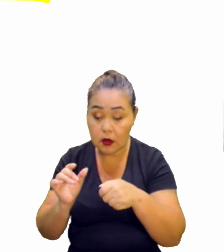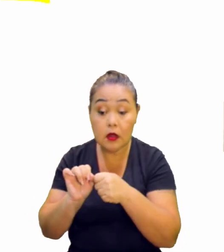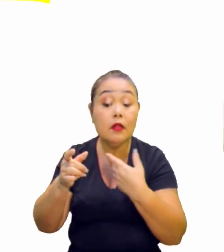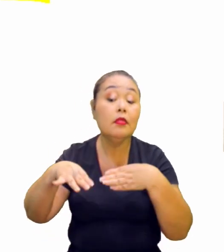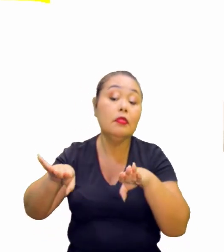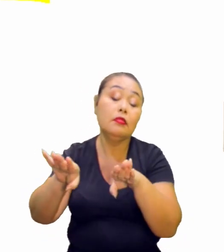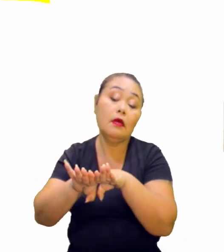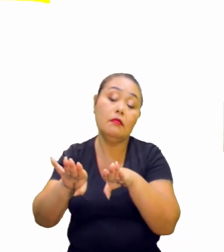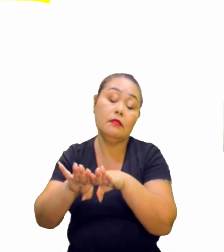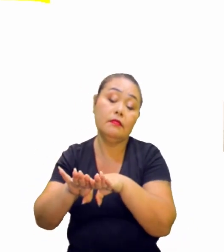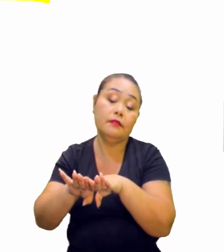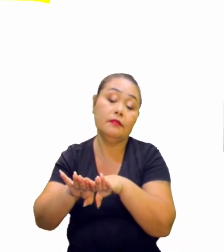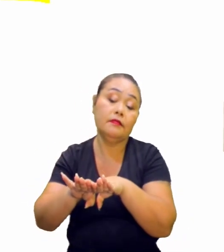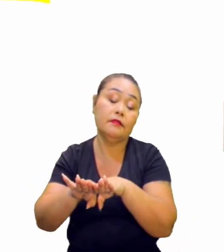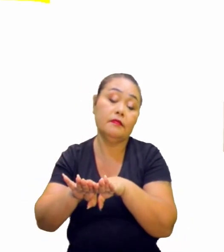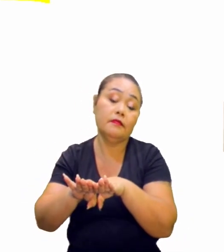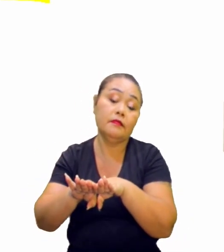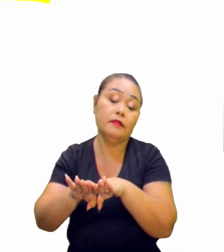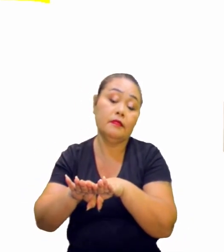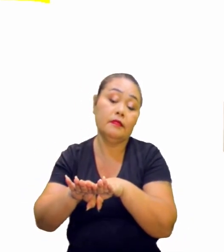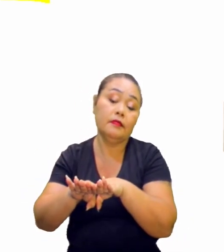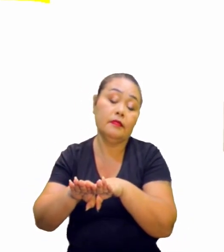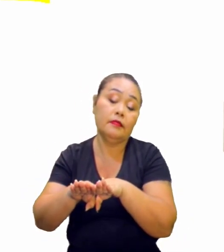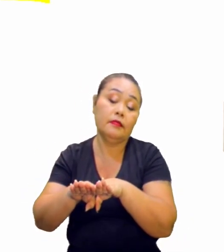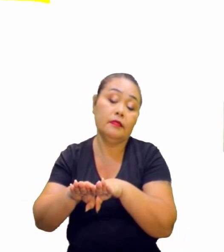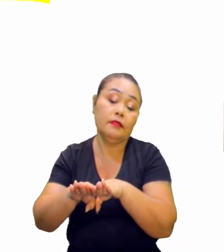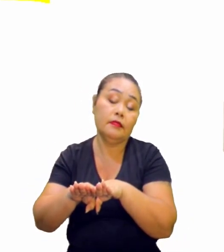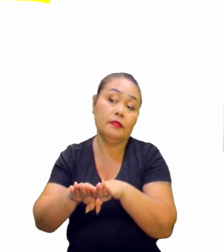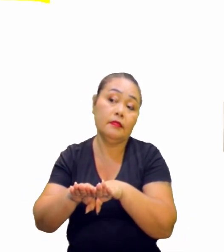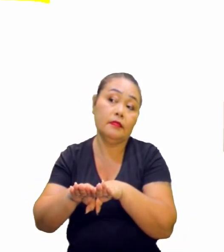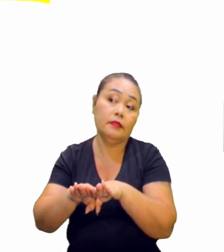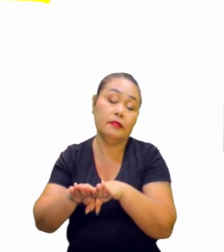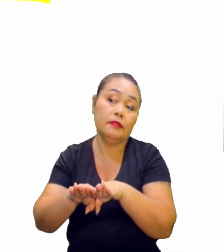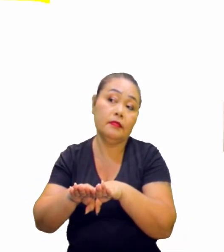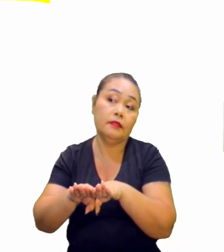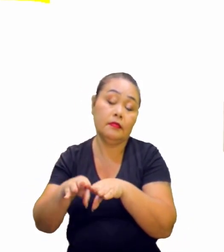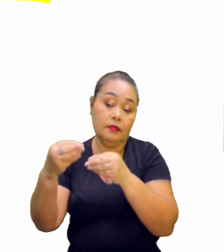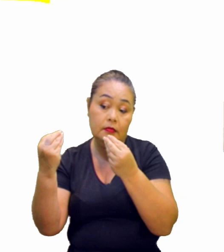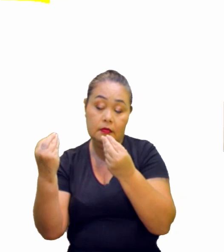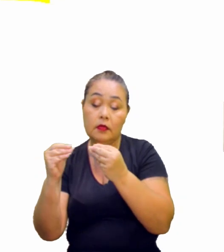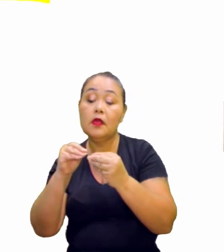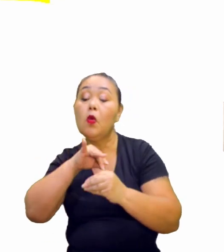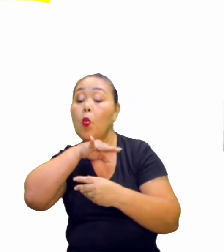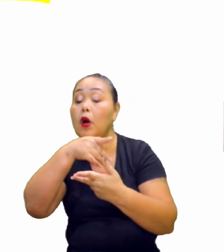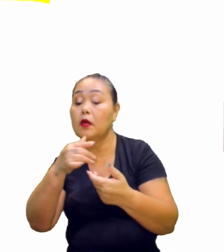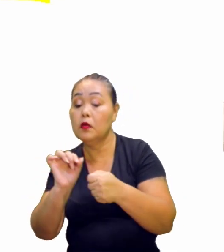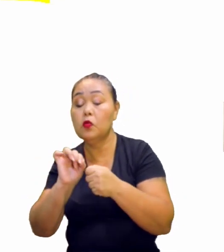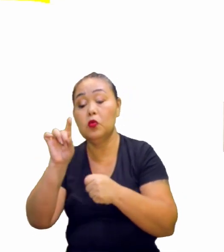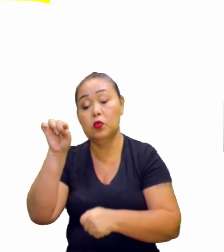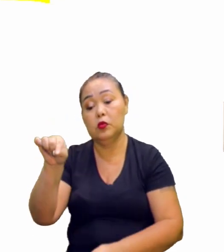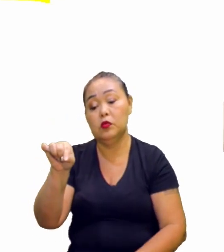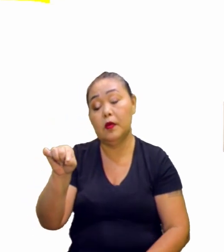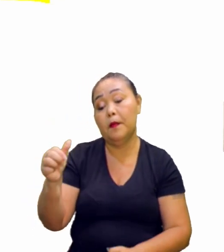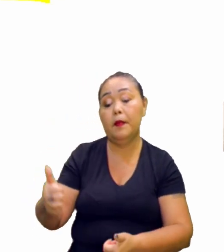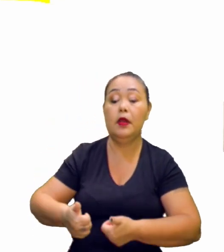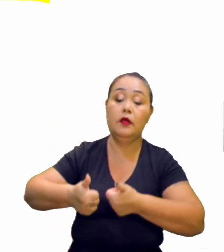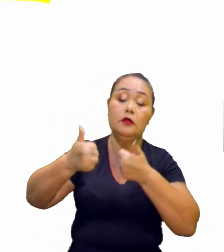quanto também para, se eu estiver inserindo um animal ali, para uma